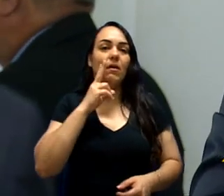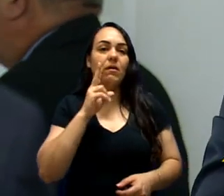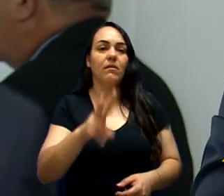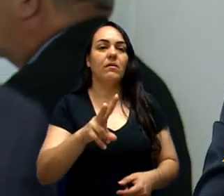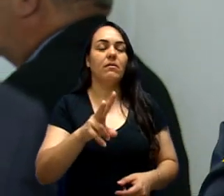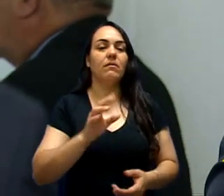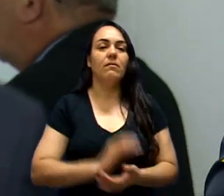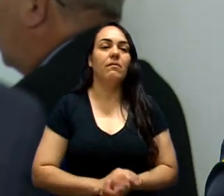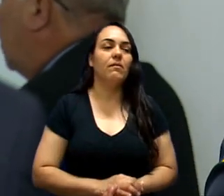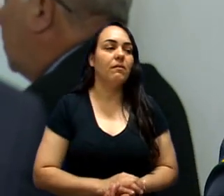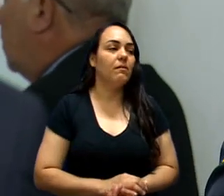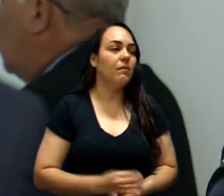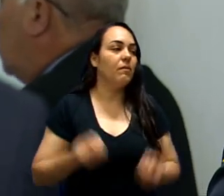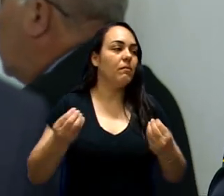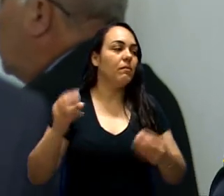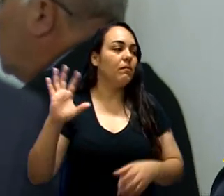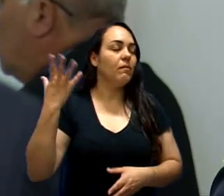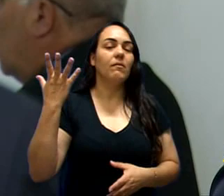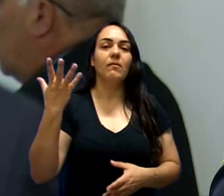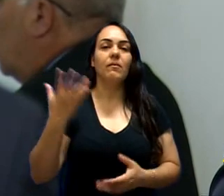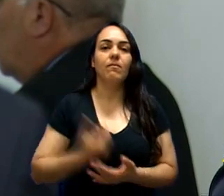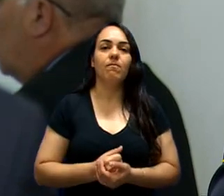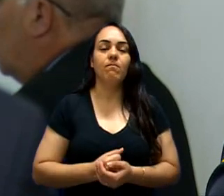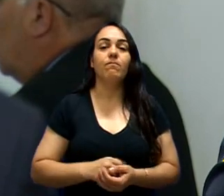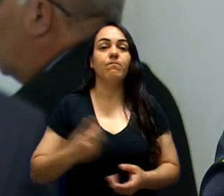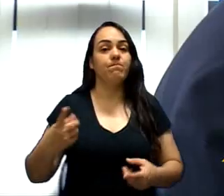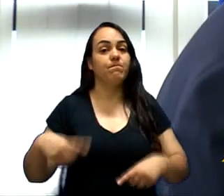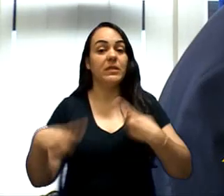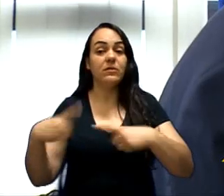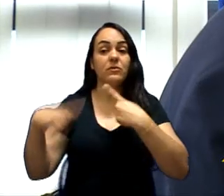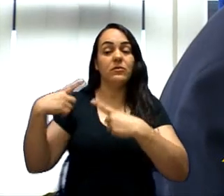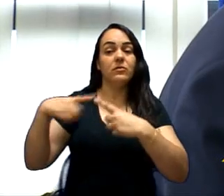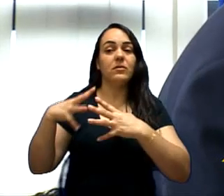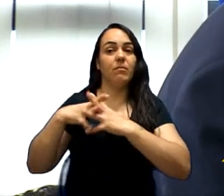acontecendo. Olha o presente, uma briguinha ali, é boa.